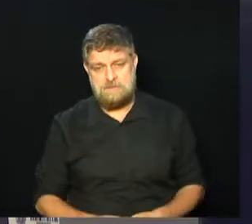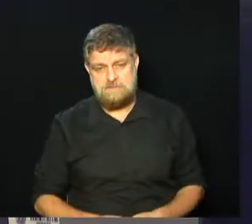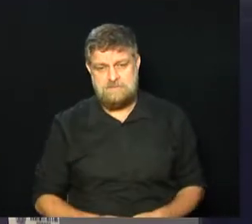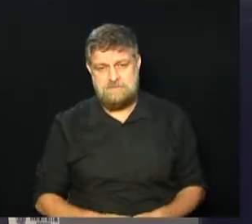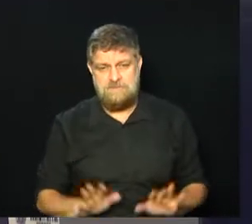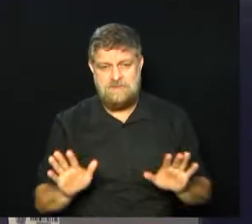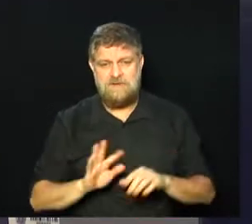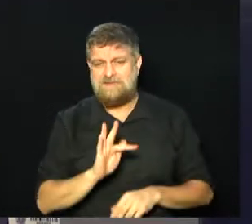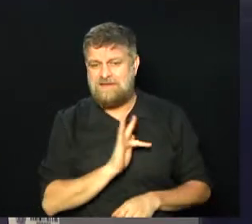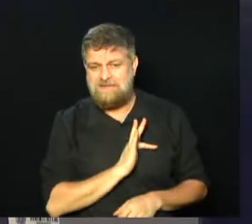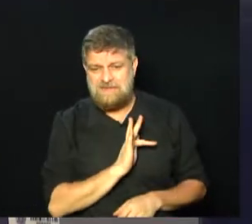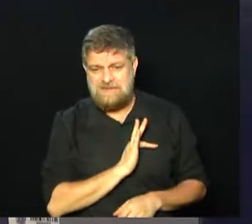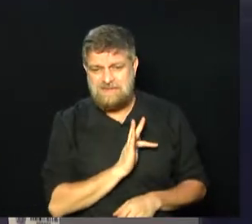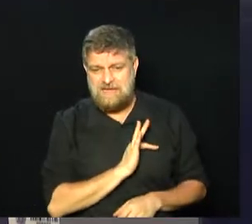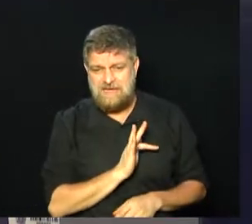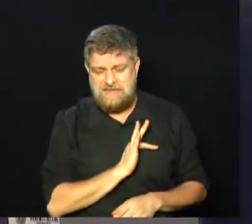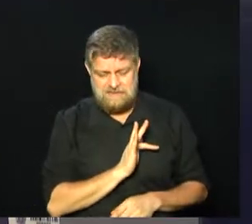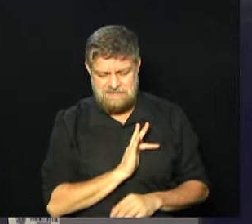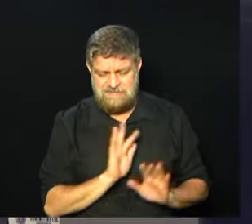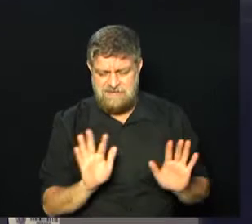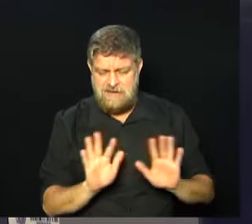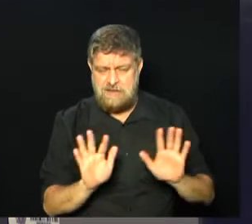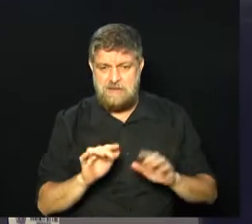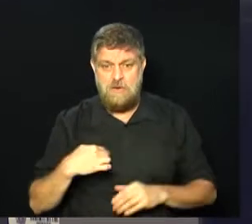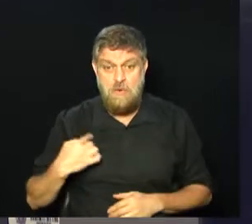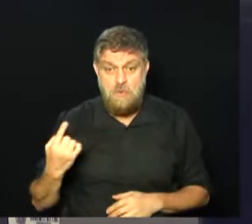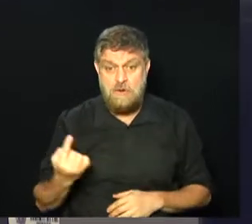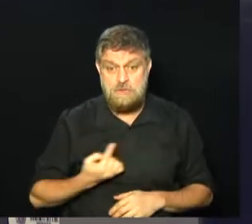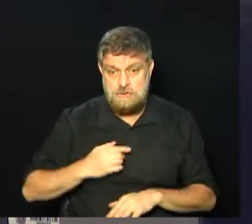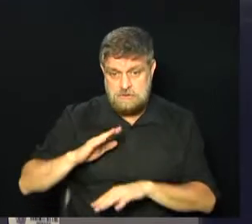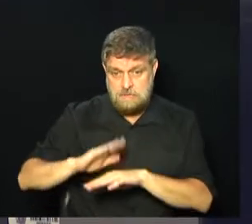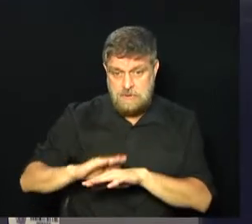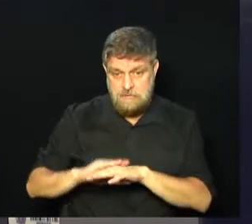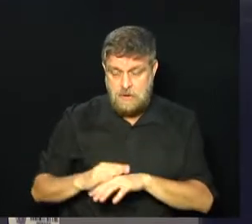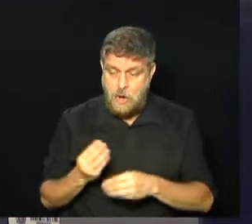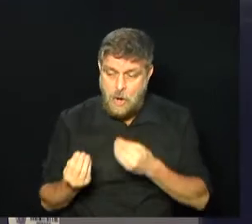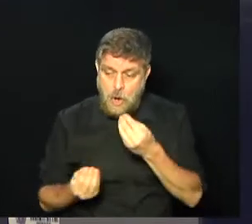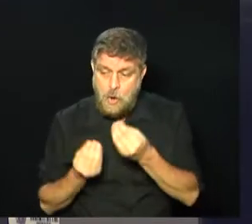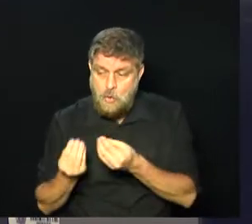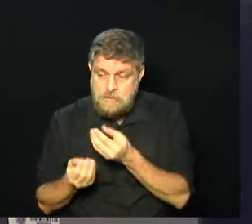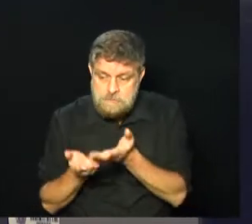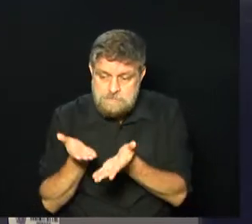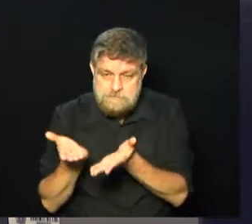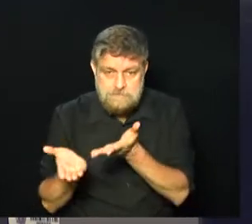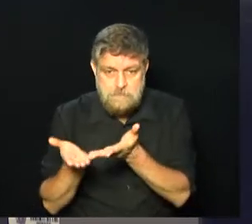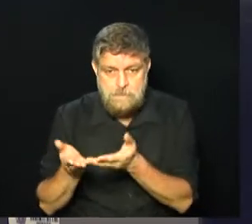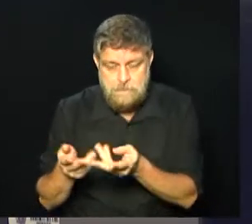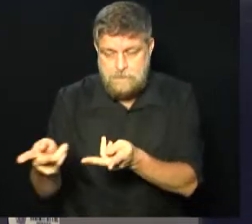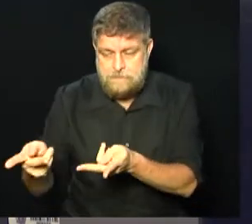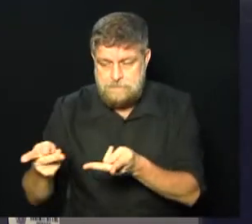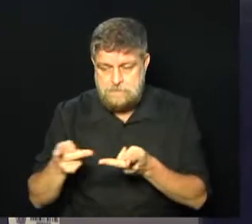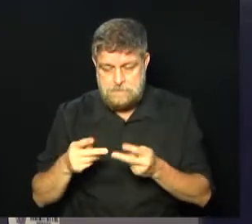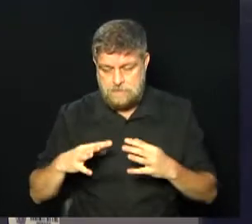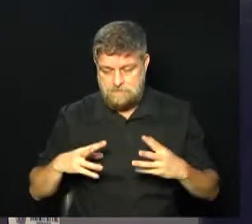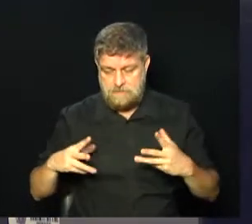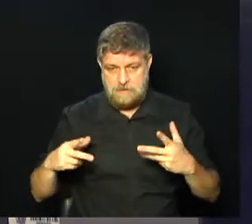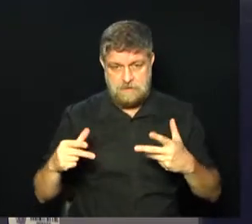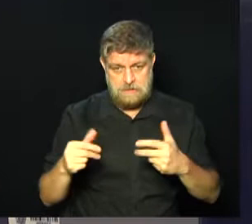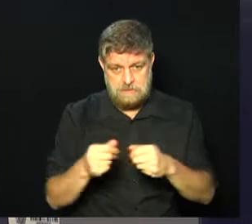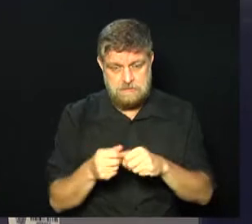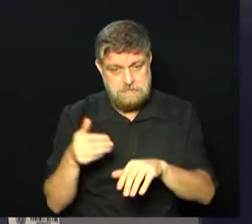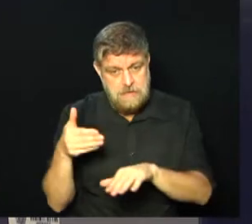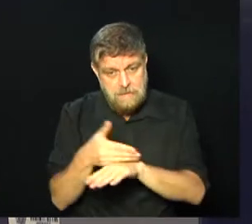tão técnico, mas do que a gente faz, do que a gente pode fazer, e um convite a todos a participarem